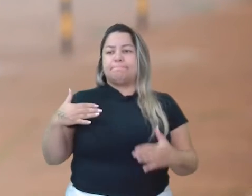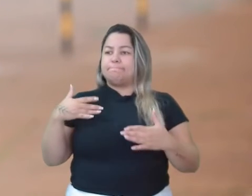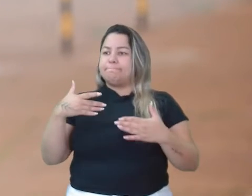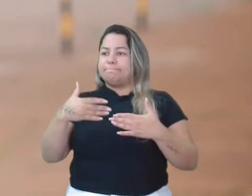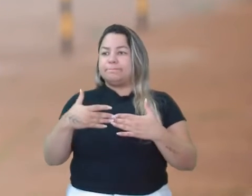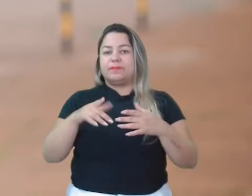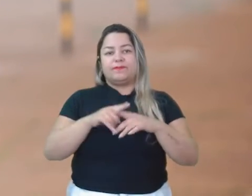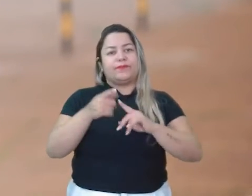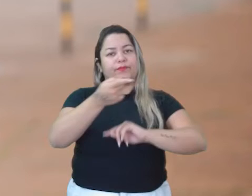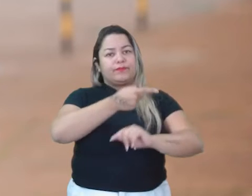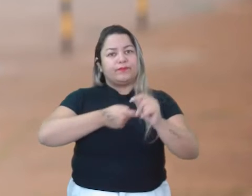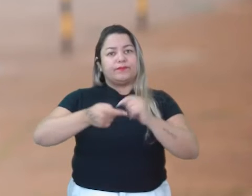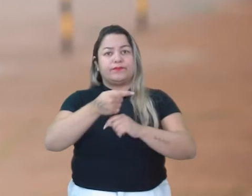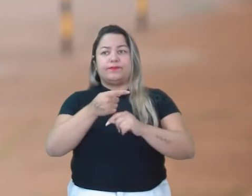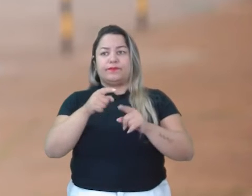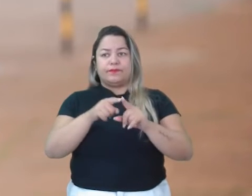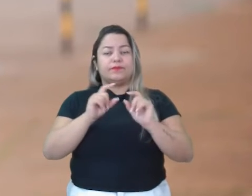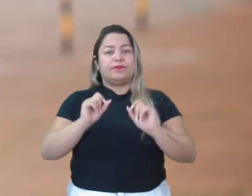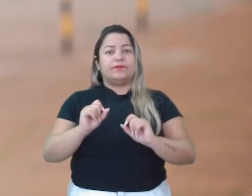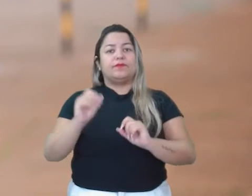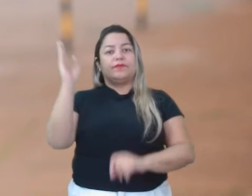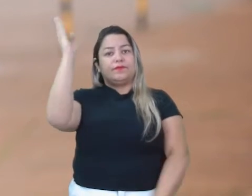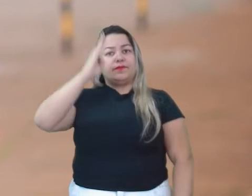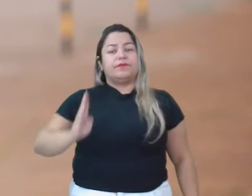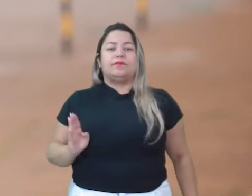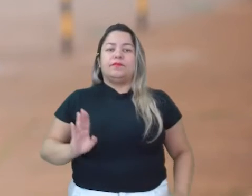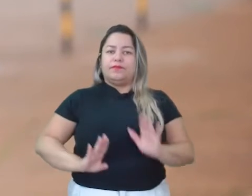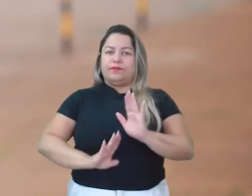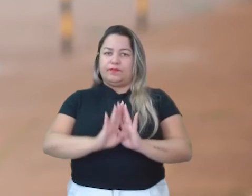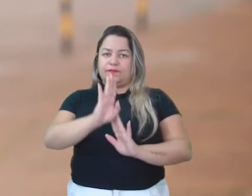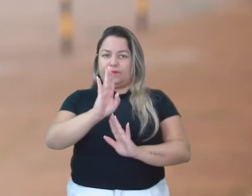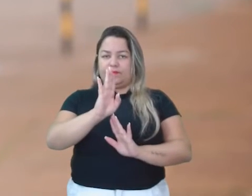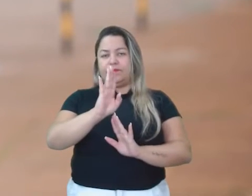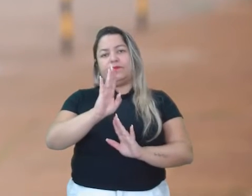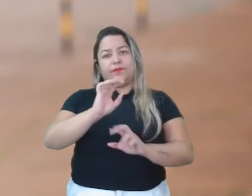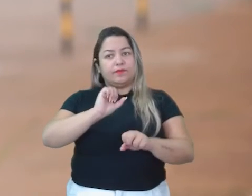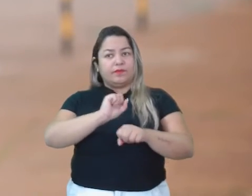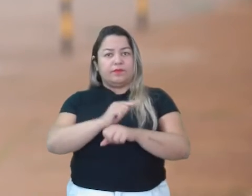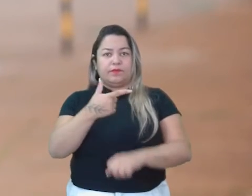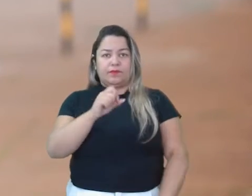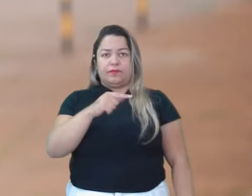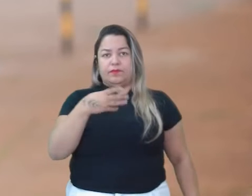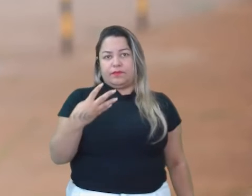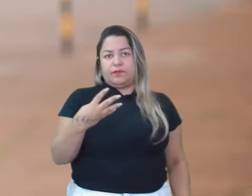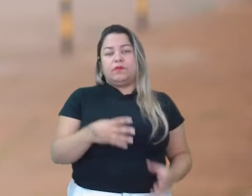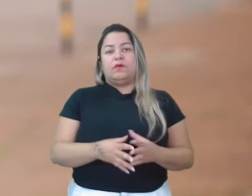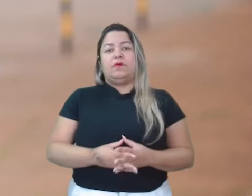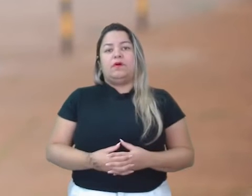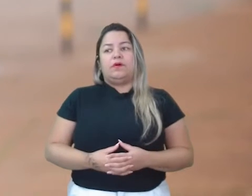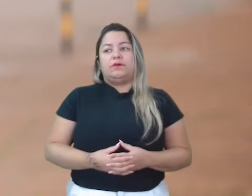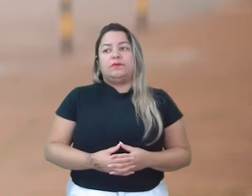esse valor já foi ultrapassado. Para economistas do mercado, a economia brasileira deve crescer acima do esperado